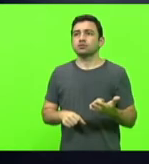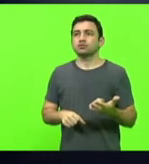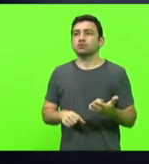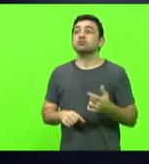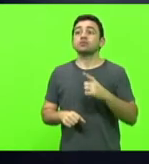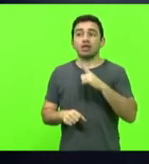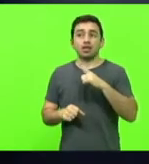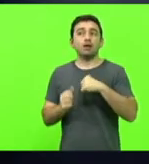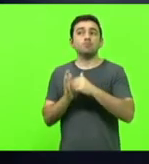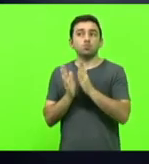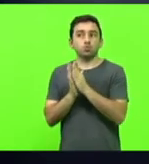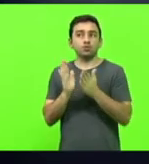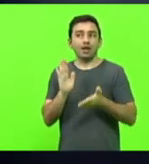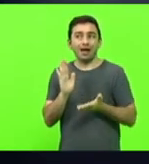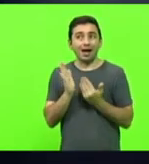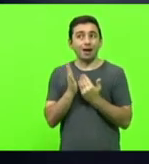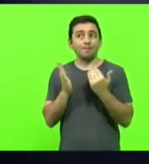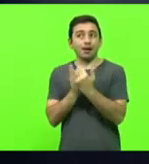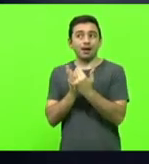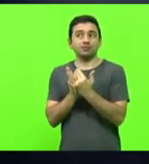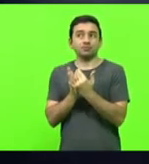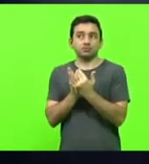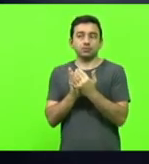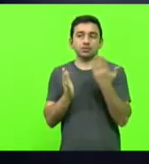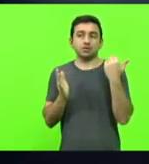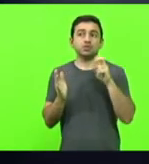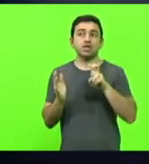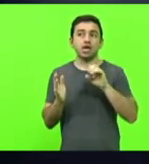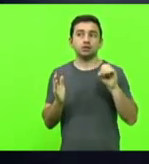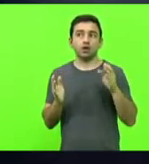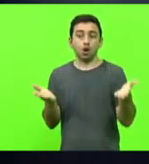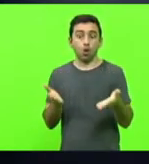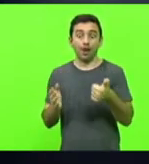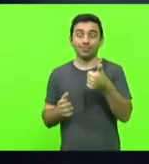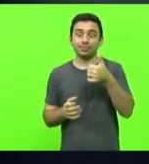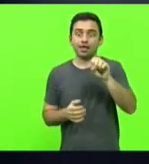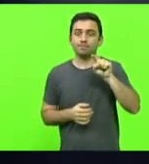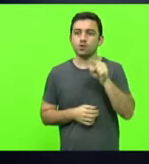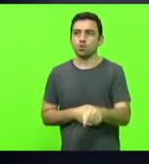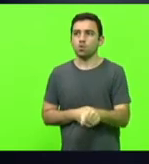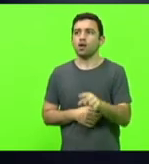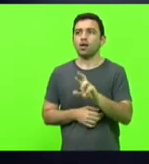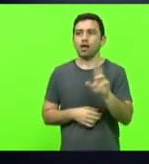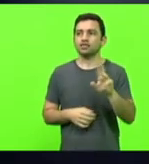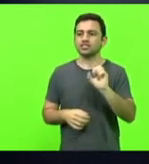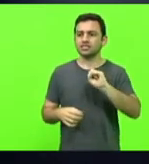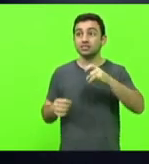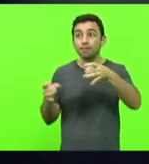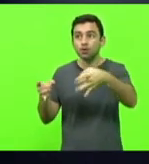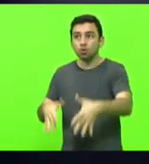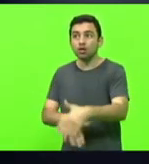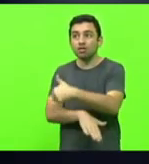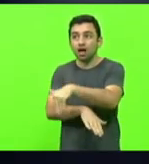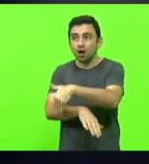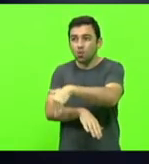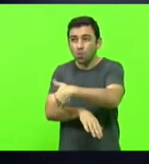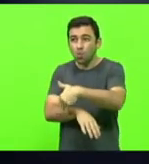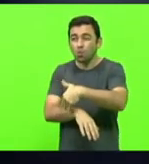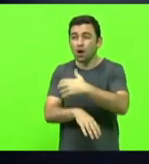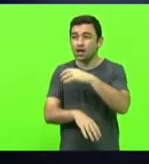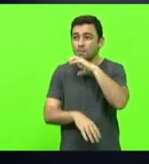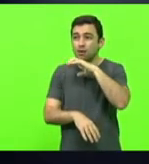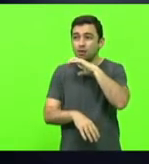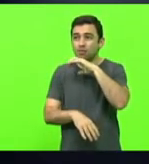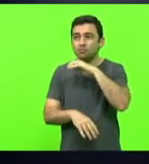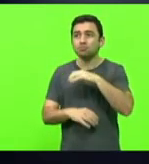de R$ 500 para R$ 10 mil, a multa para quem abandonar animais em vias públicas. E só que a